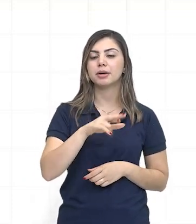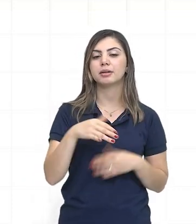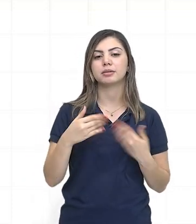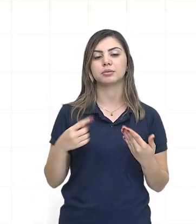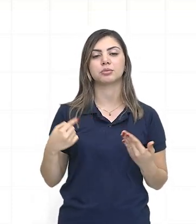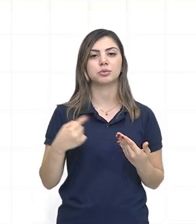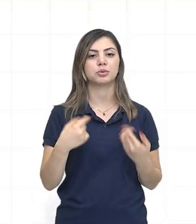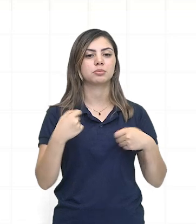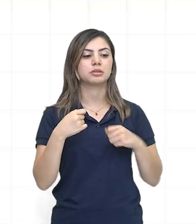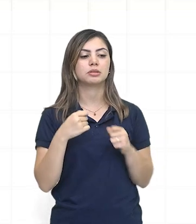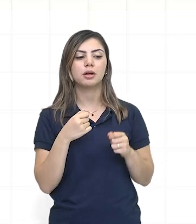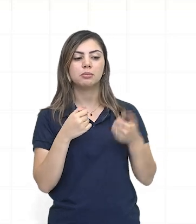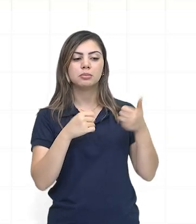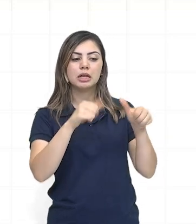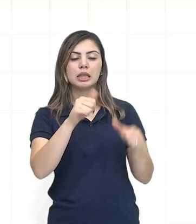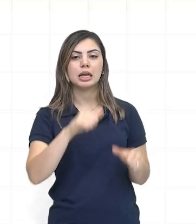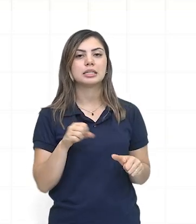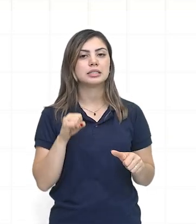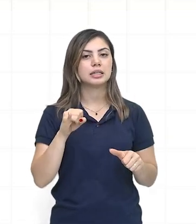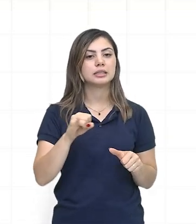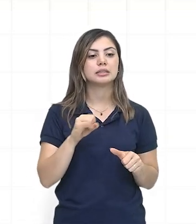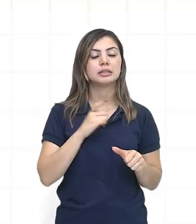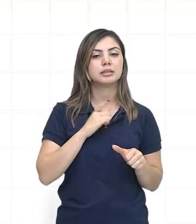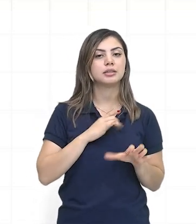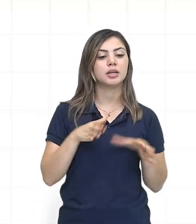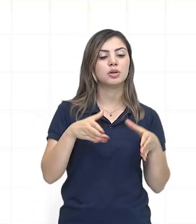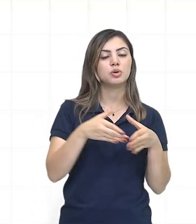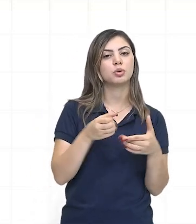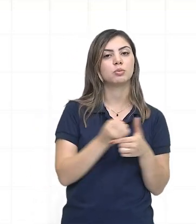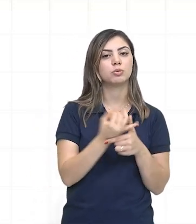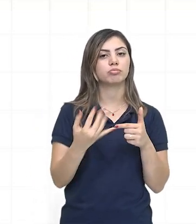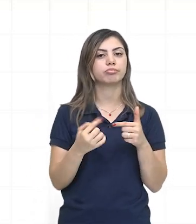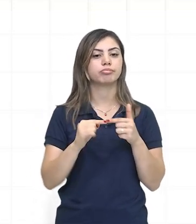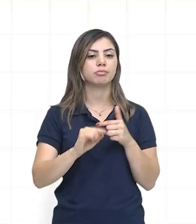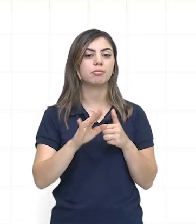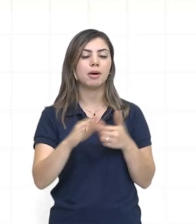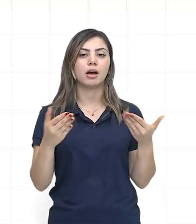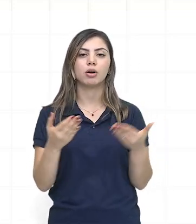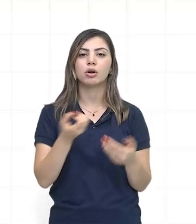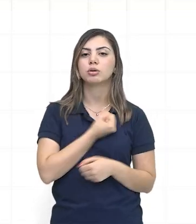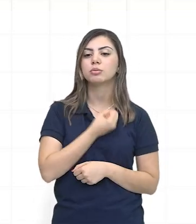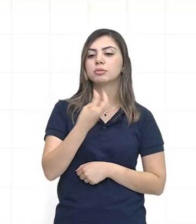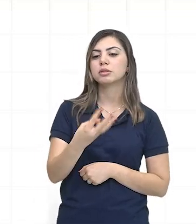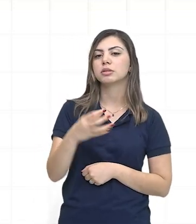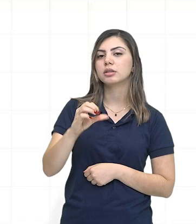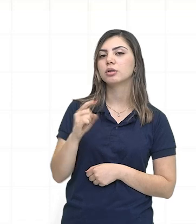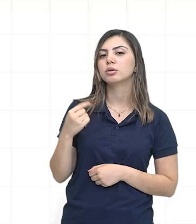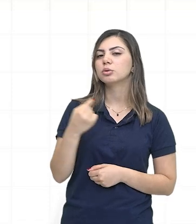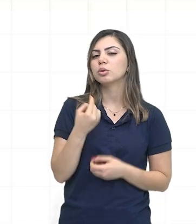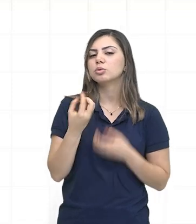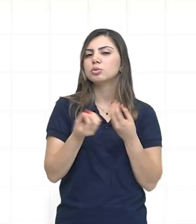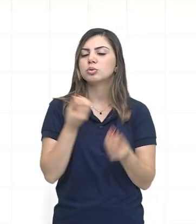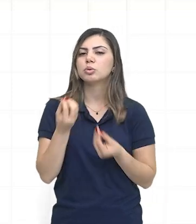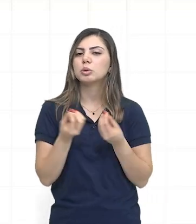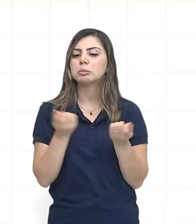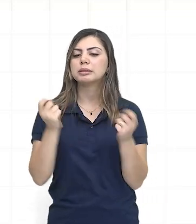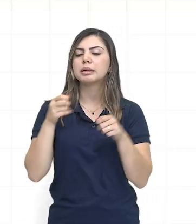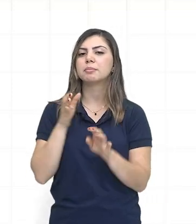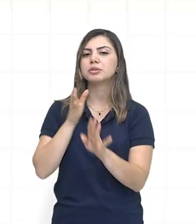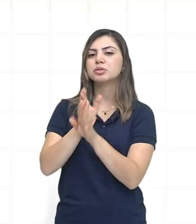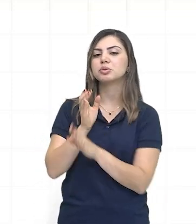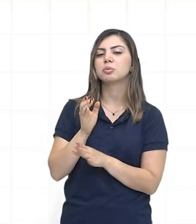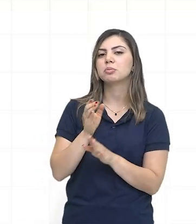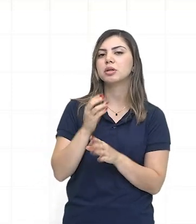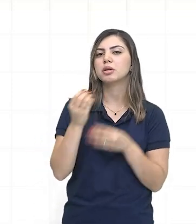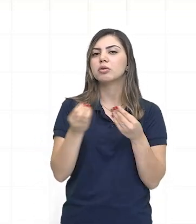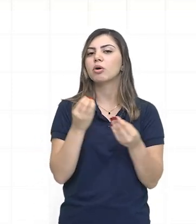verificar se ele vai ser primo ou não. Então, 39. Como que a gente faz para saber se um número vai ser